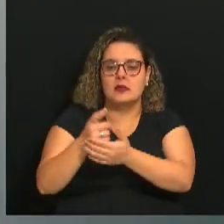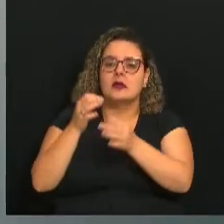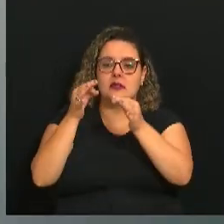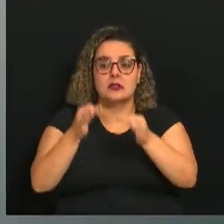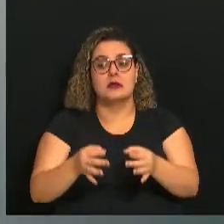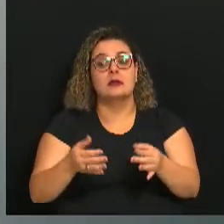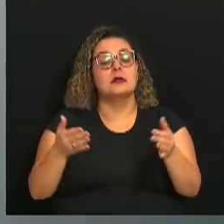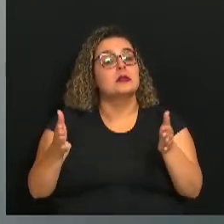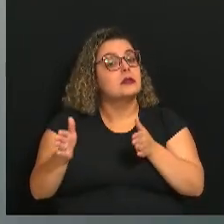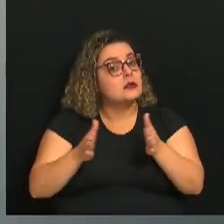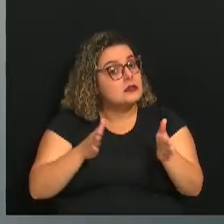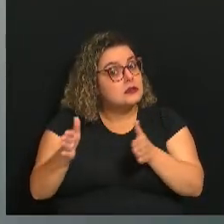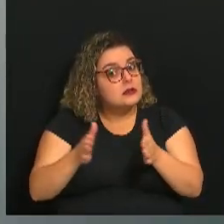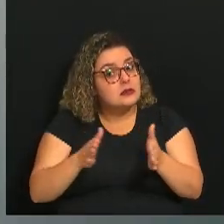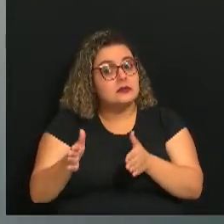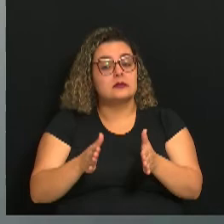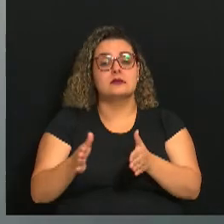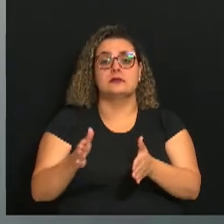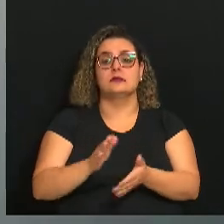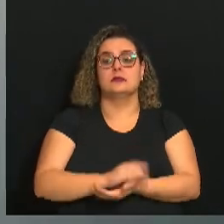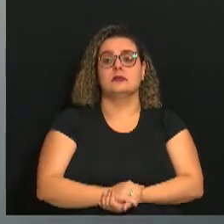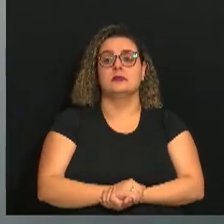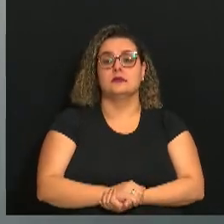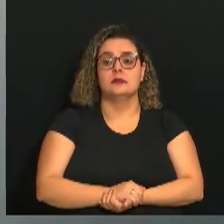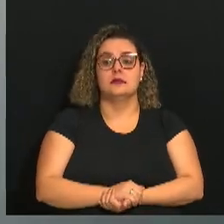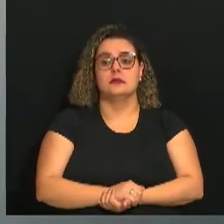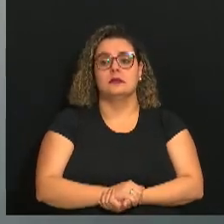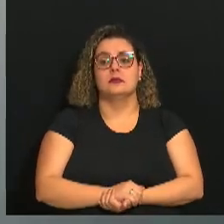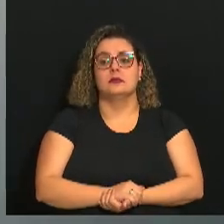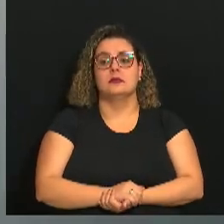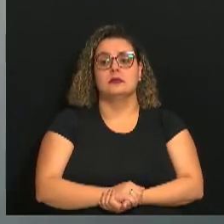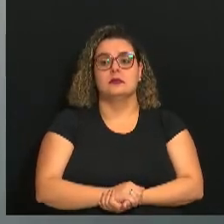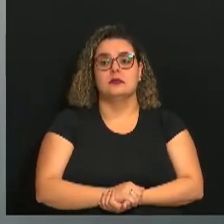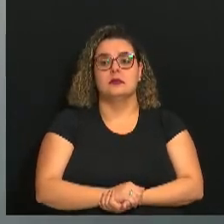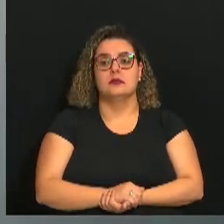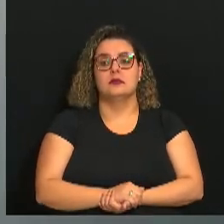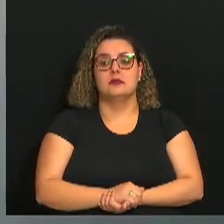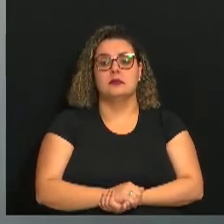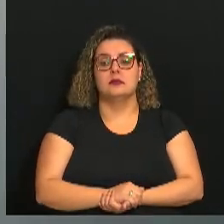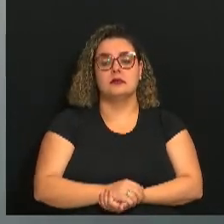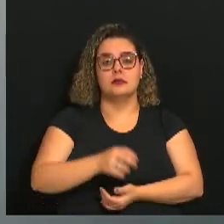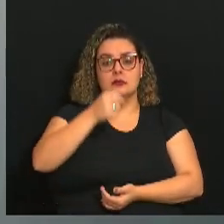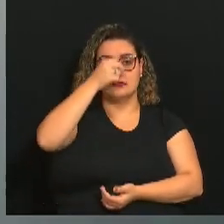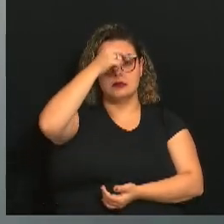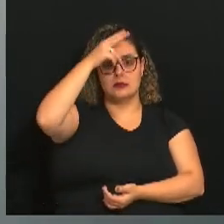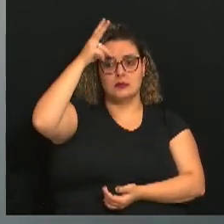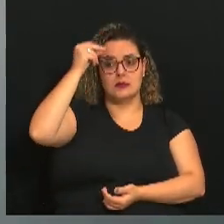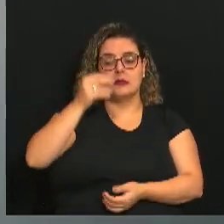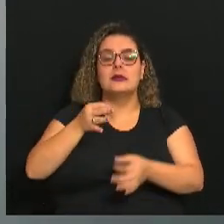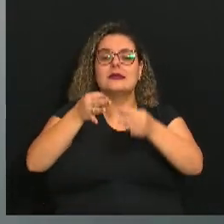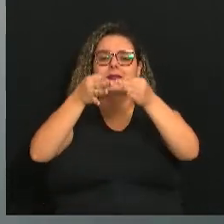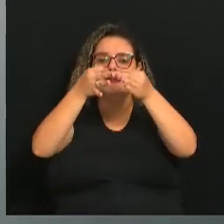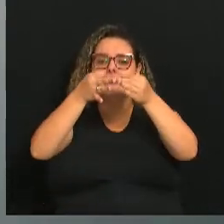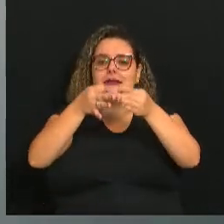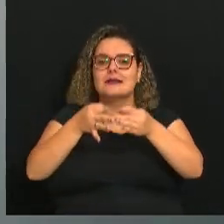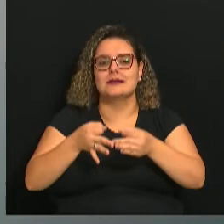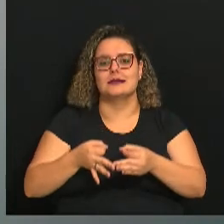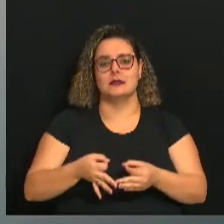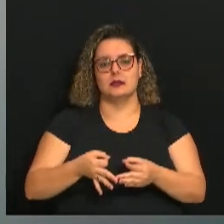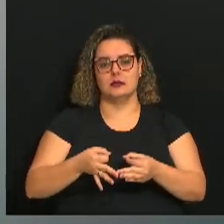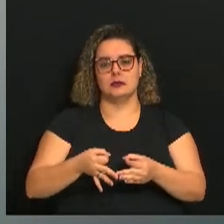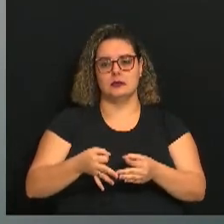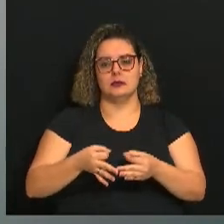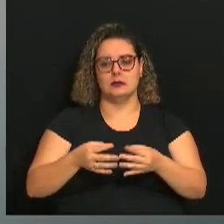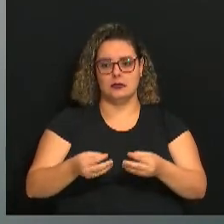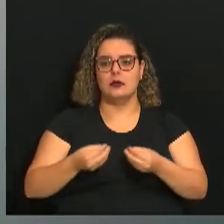gente mostra, coloca a qualquer momento, com as empresas, a prefeitura está religiosamente em dia com os repasses. Então, quando